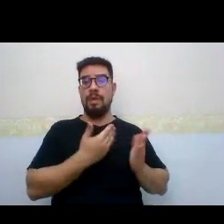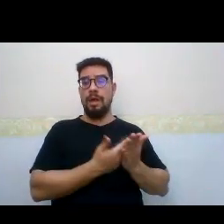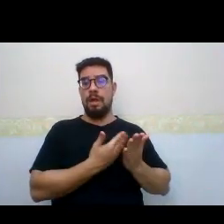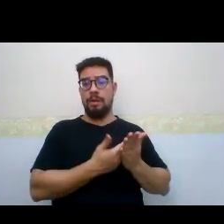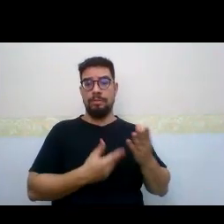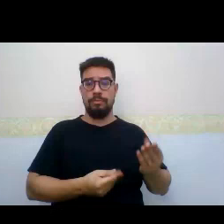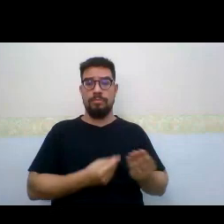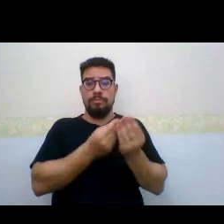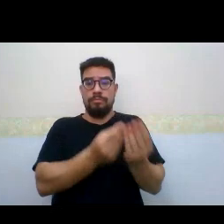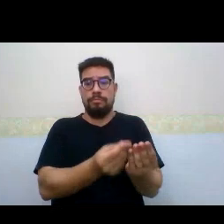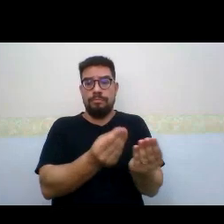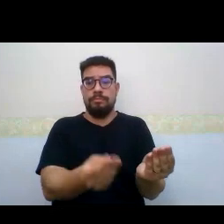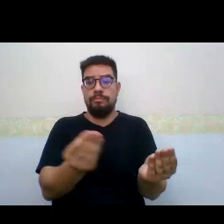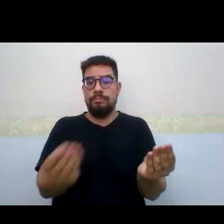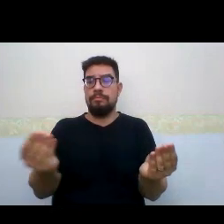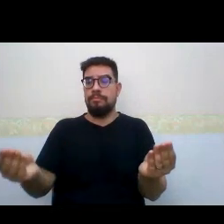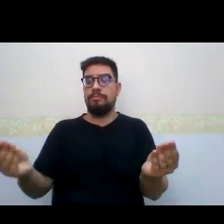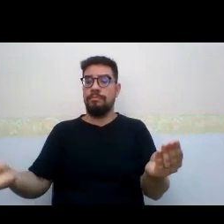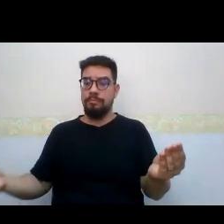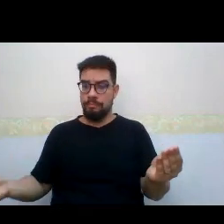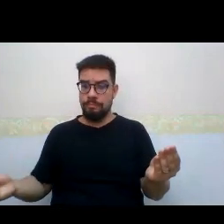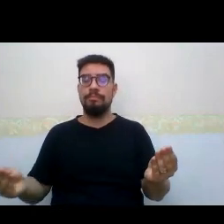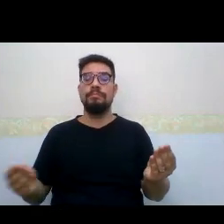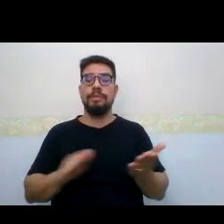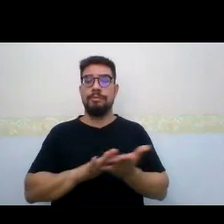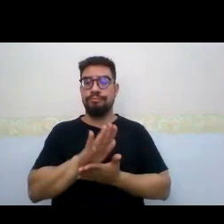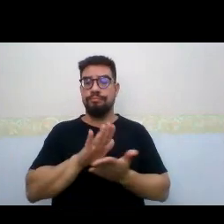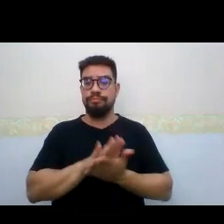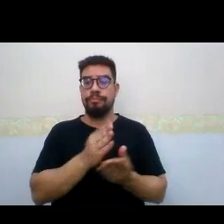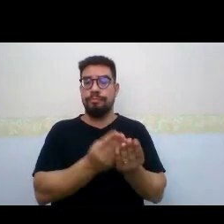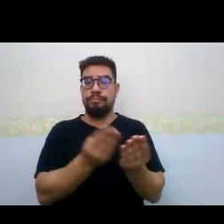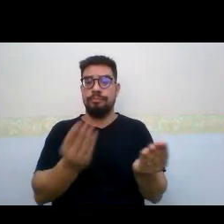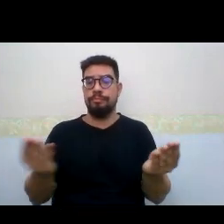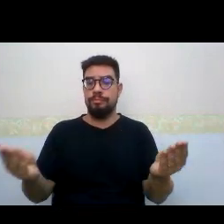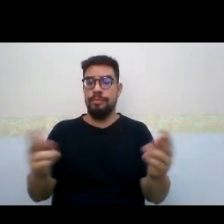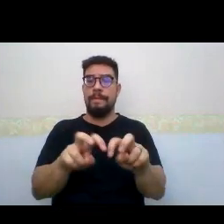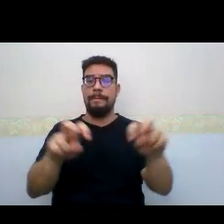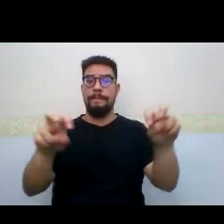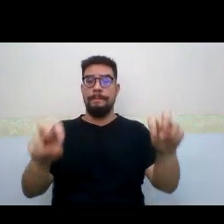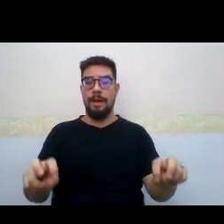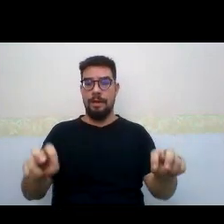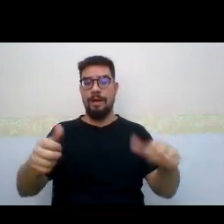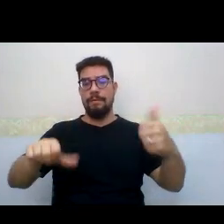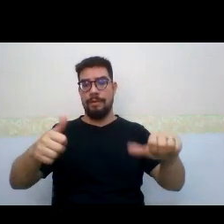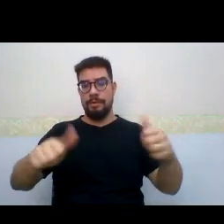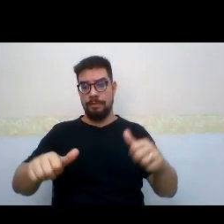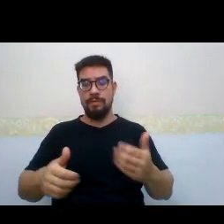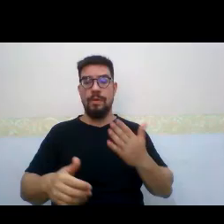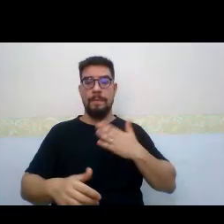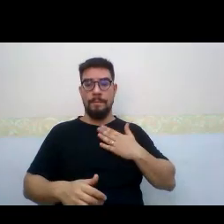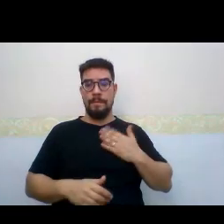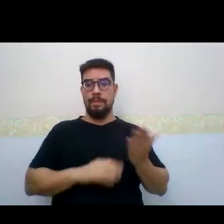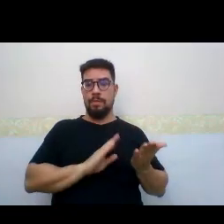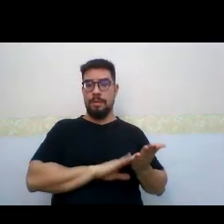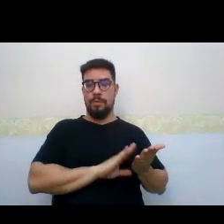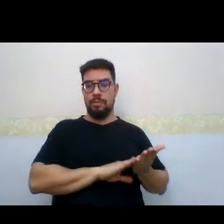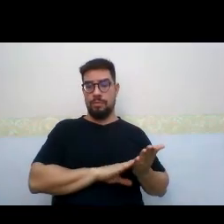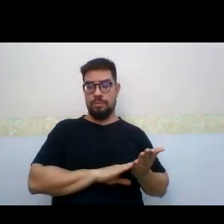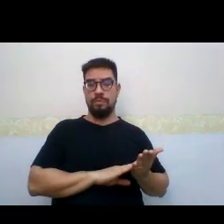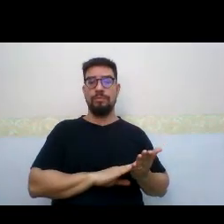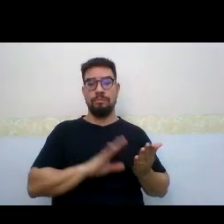uma cópia impressa para cada membro da banca e ainda ficar com o seu em mãos.